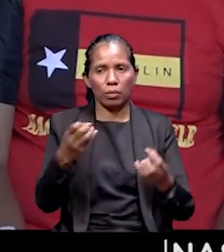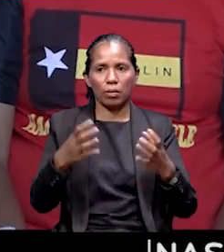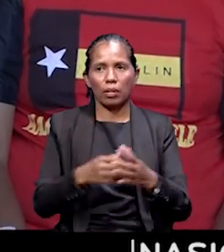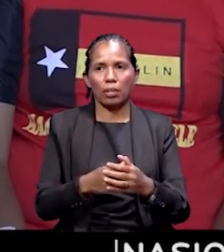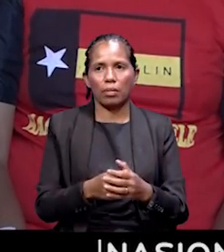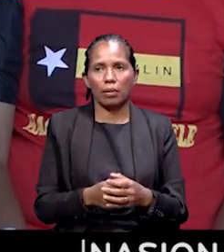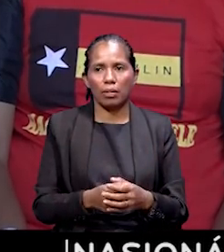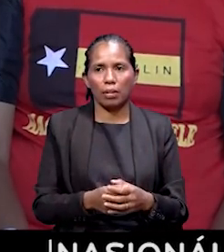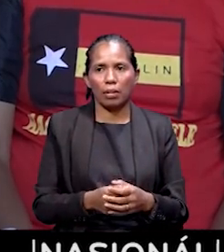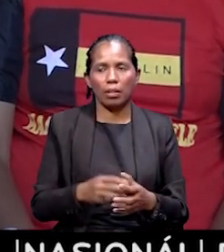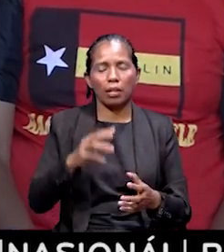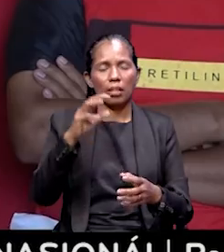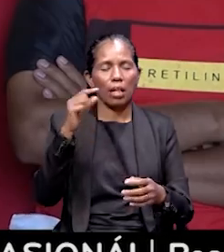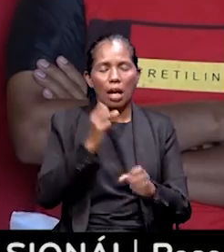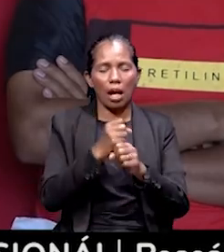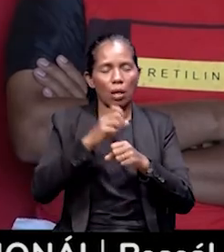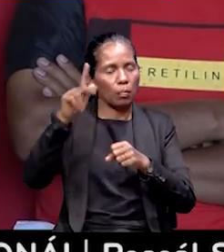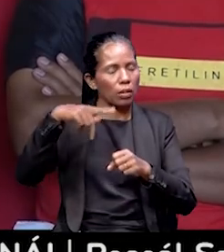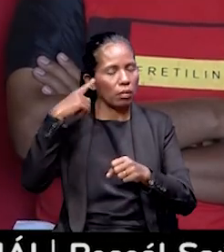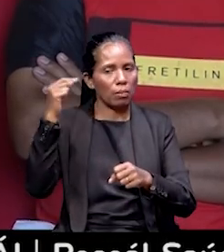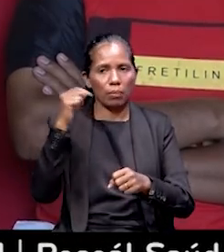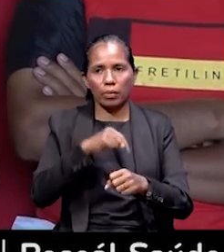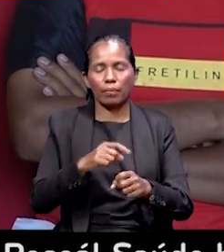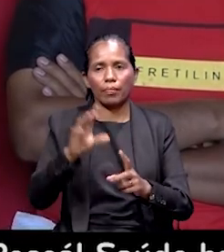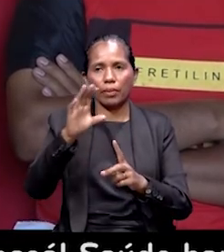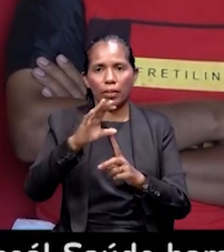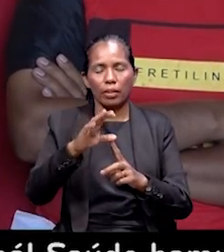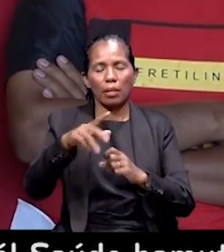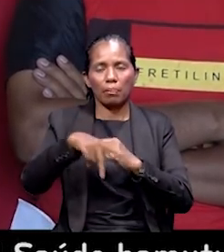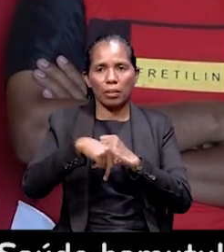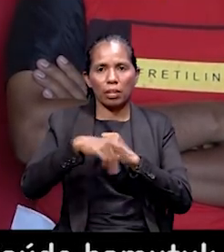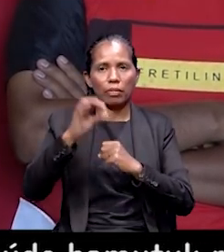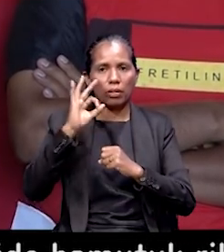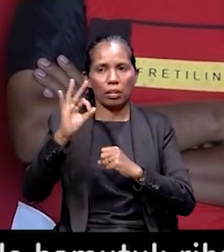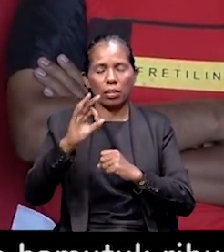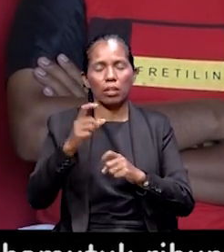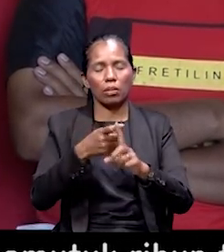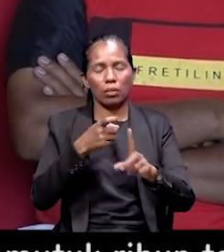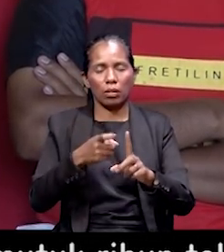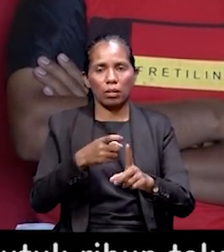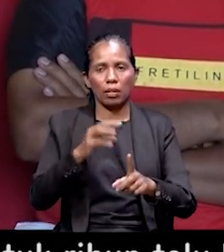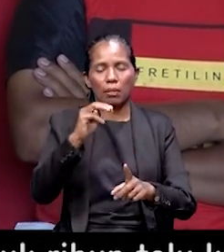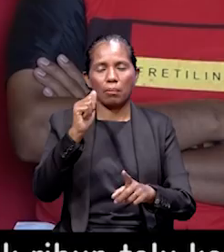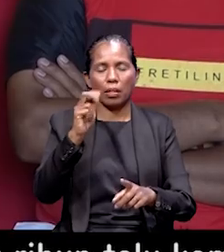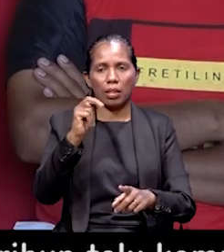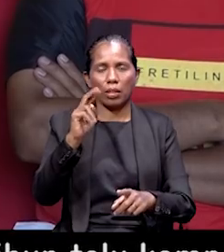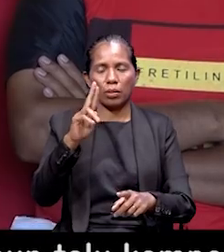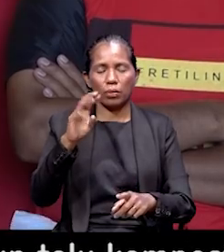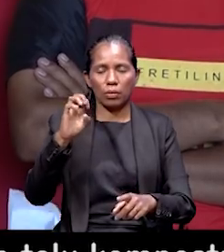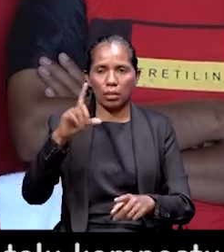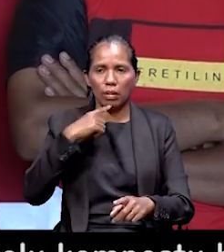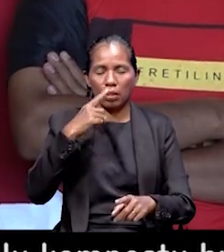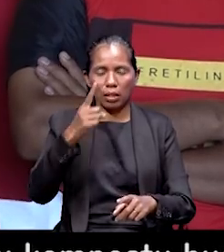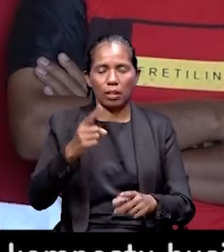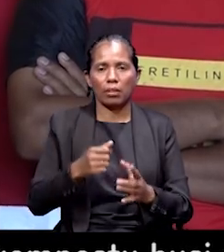fé, má política. Coordenador Comissão Política Partido Fretilin Husi Watulari Iqueque, Manuel Gaspar da Silva alias Torado Mos,